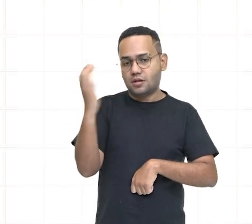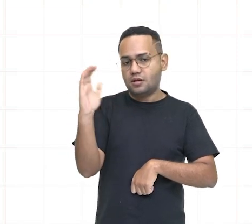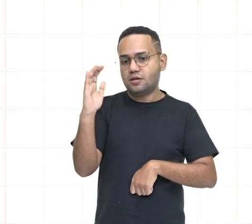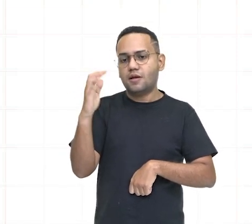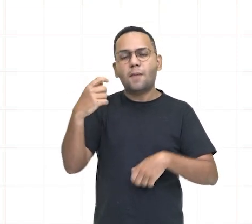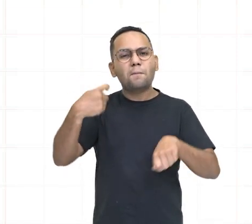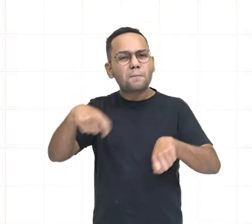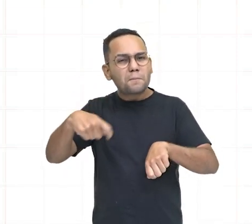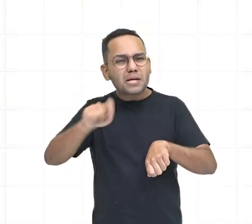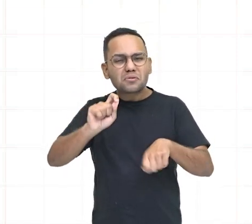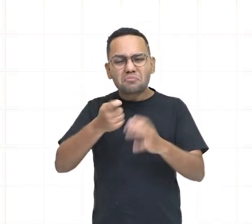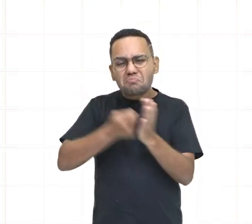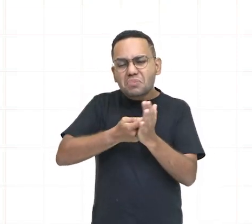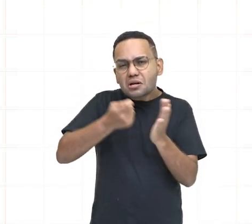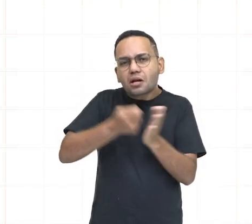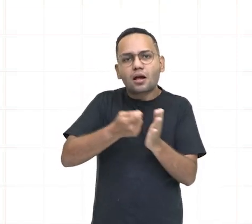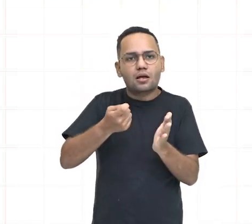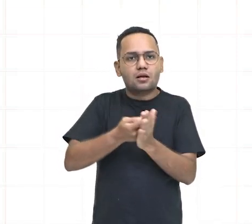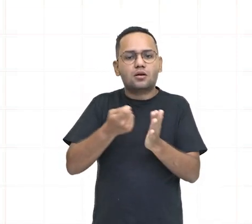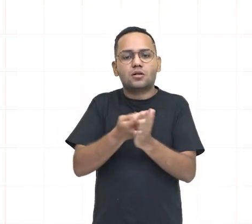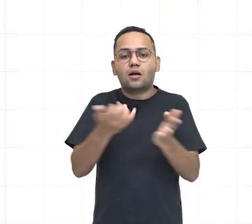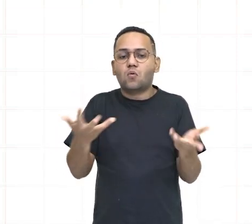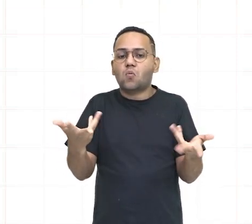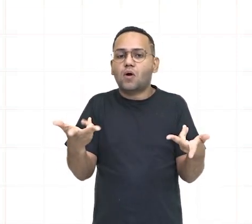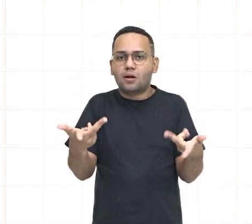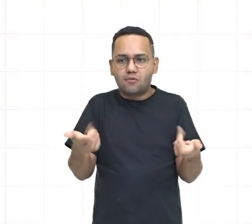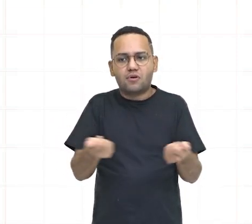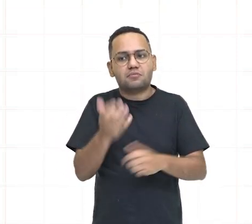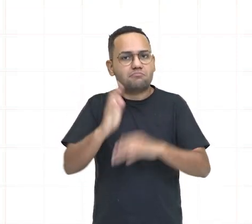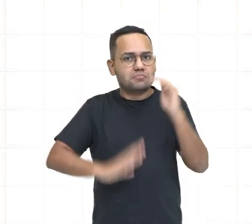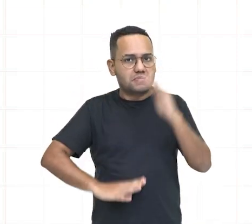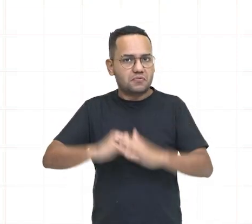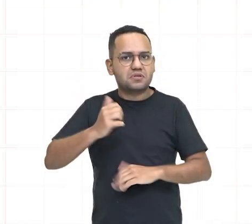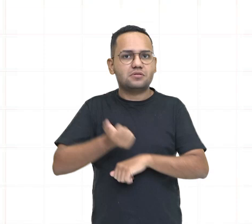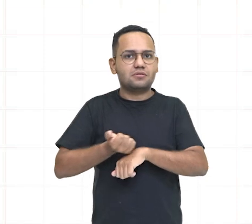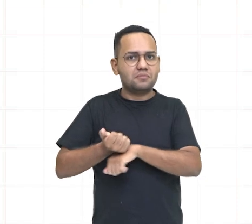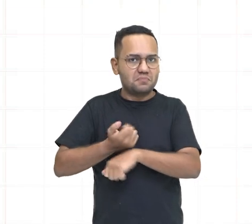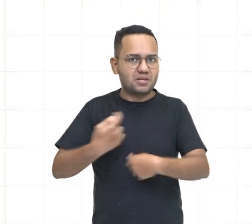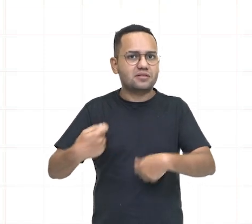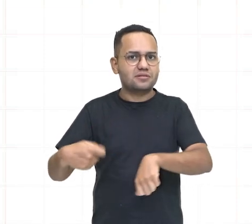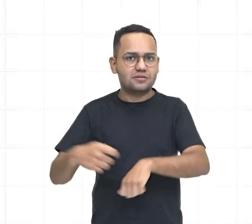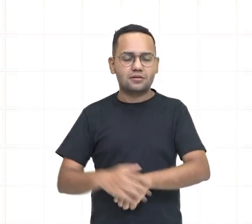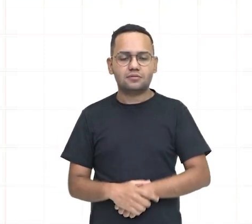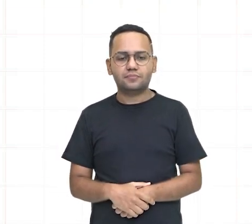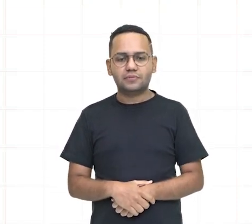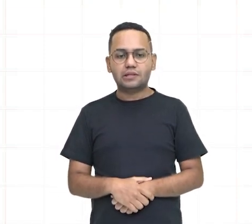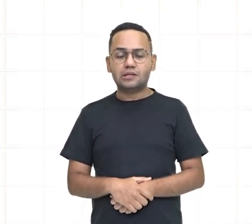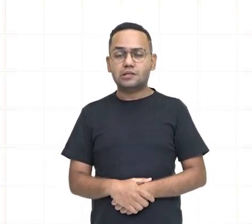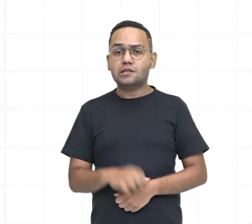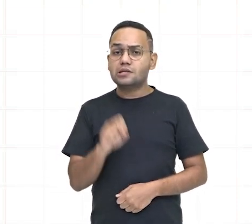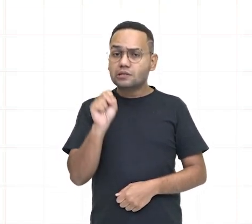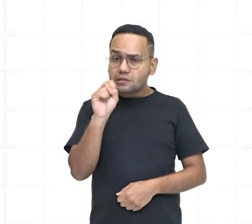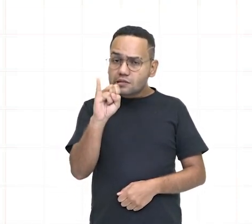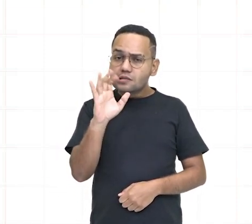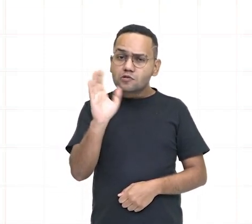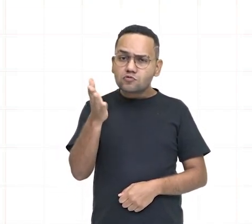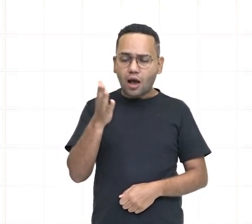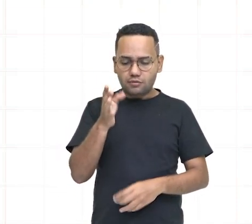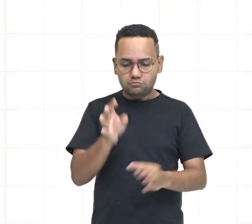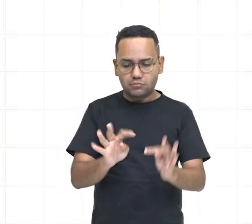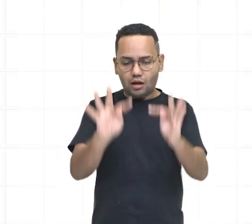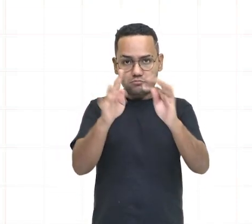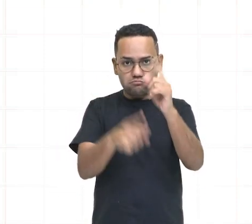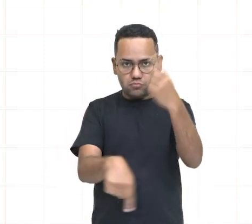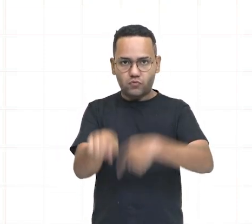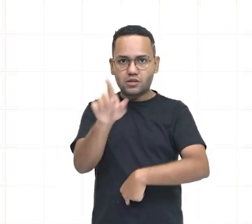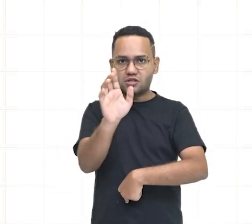profissional. E realmente, quanto mais nós temos tecnologias, pode ser que para nós